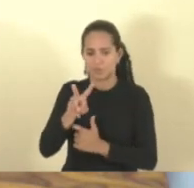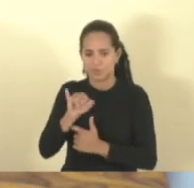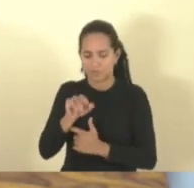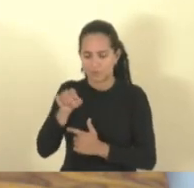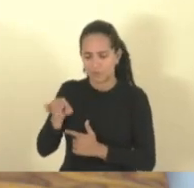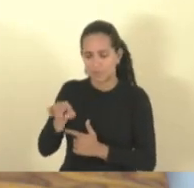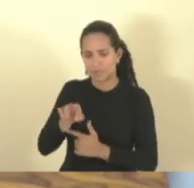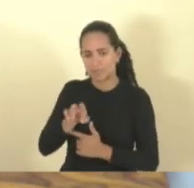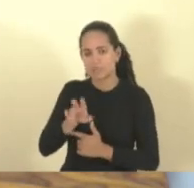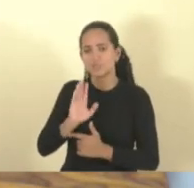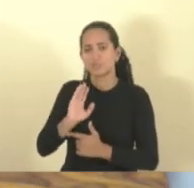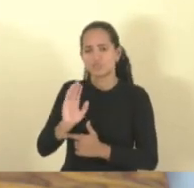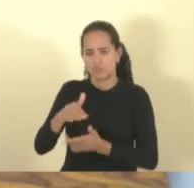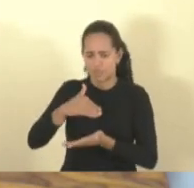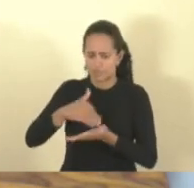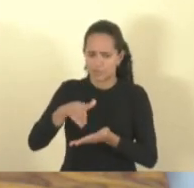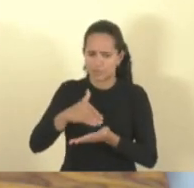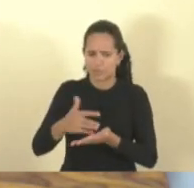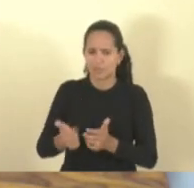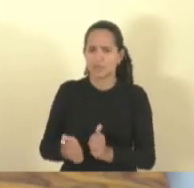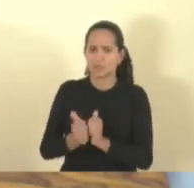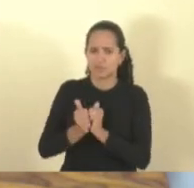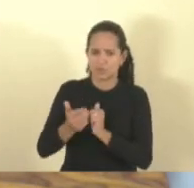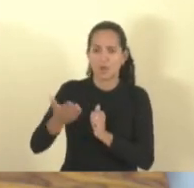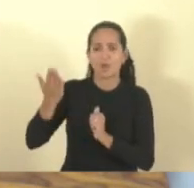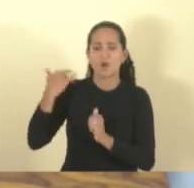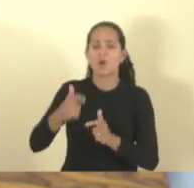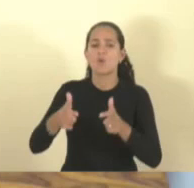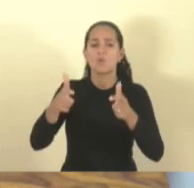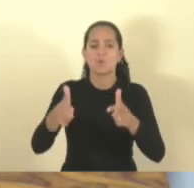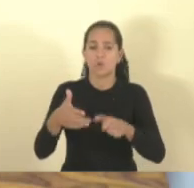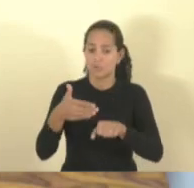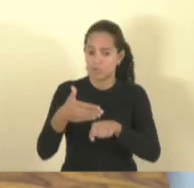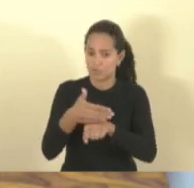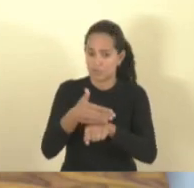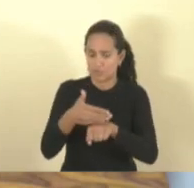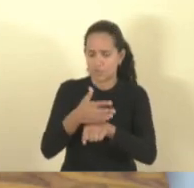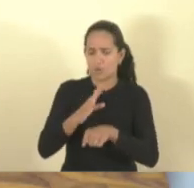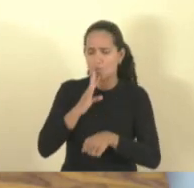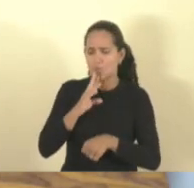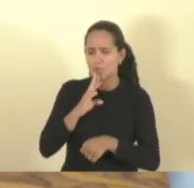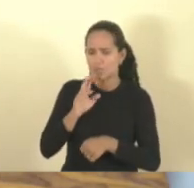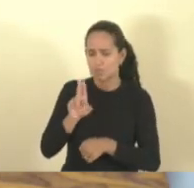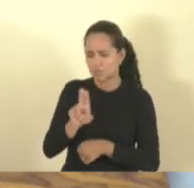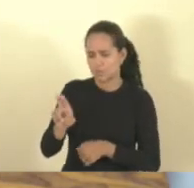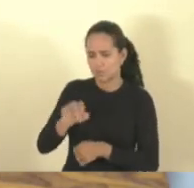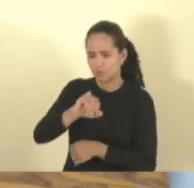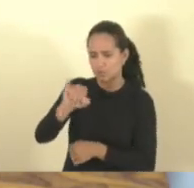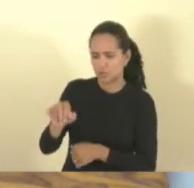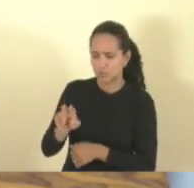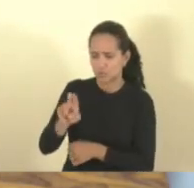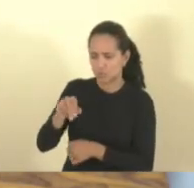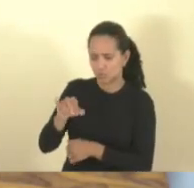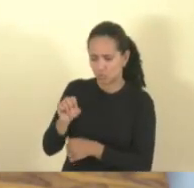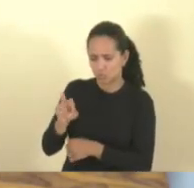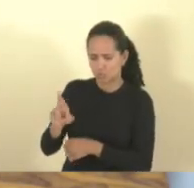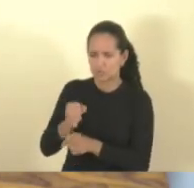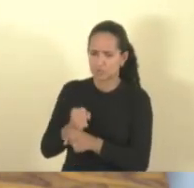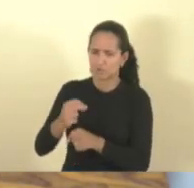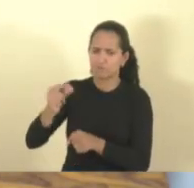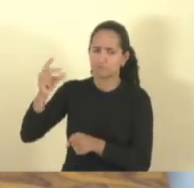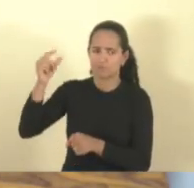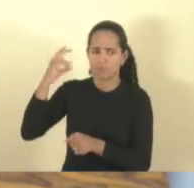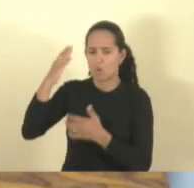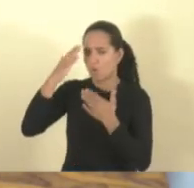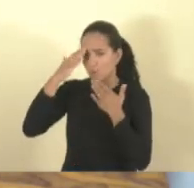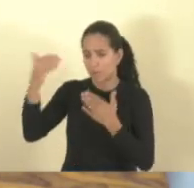querido nosso, já fomos secretários juntos na Serra, conheço o Júnior Abreu de longa data, obrigada pela presença, Júnior,